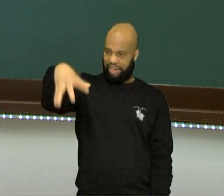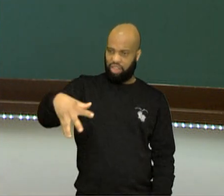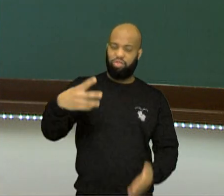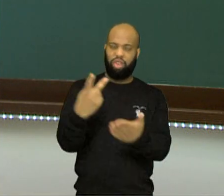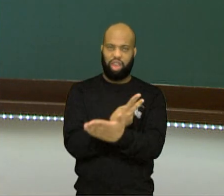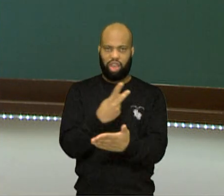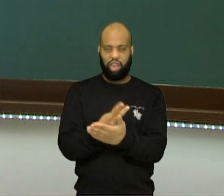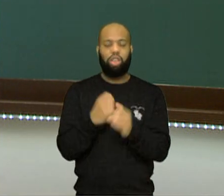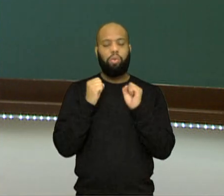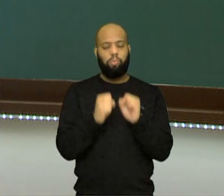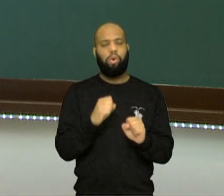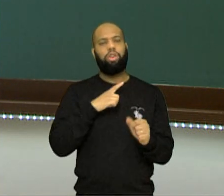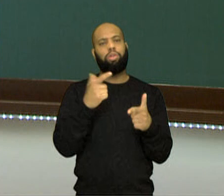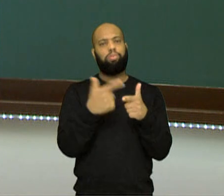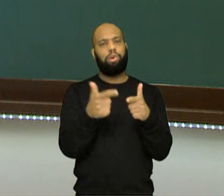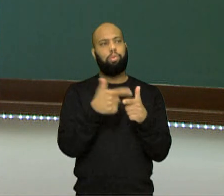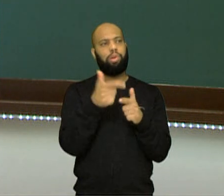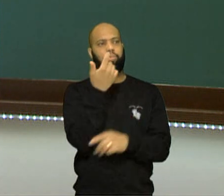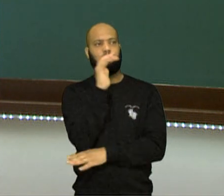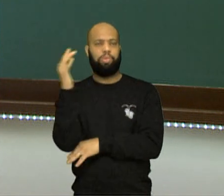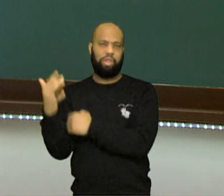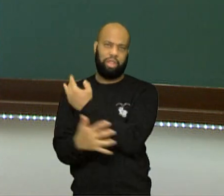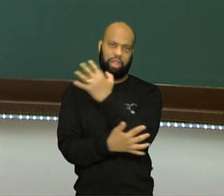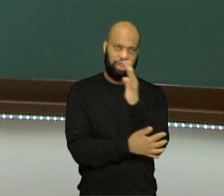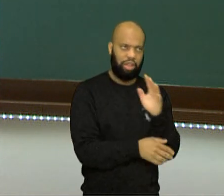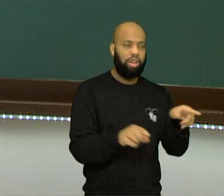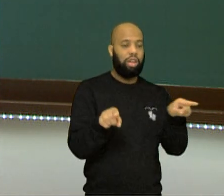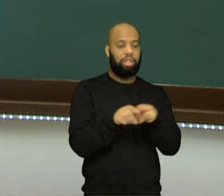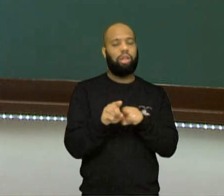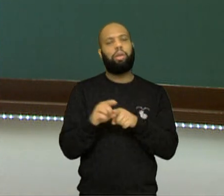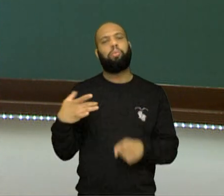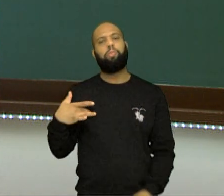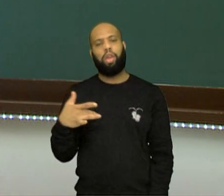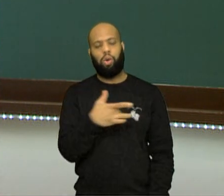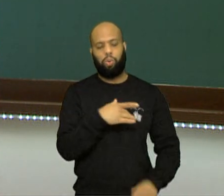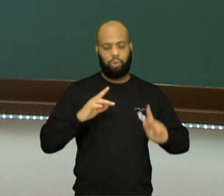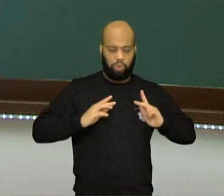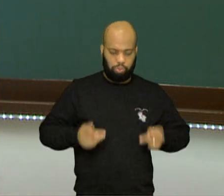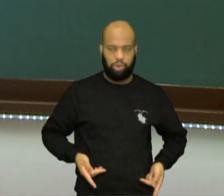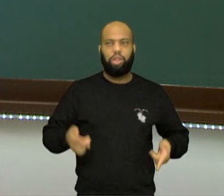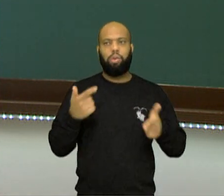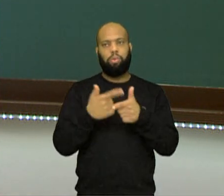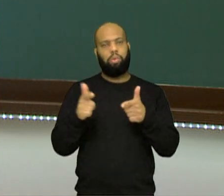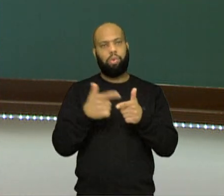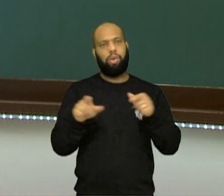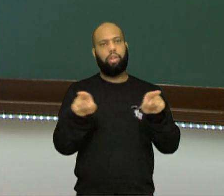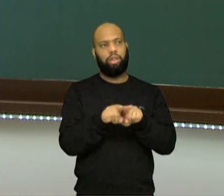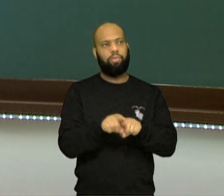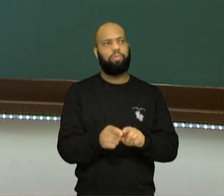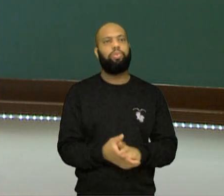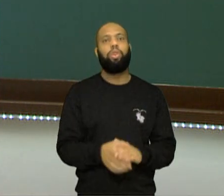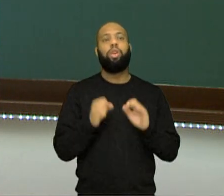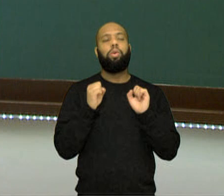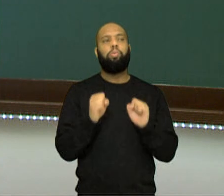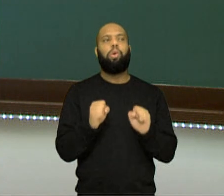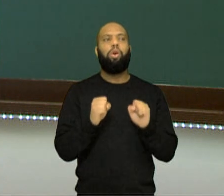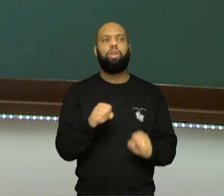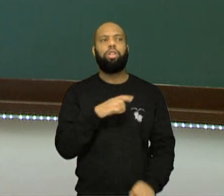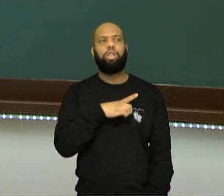desencadear uma série de problemas ambientais, mas também para a saúde humana, né? Se ele fica ali, pode